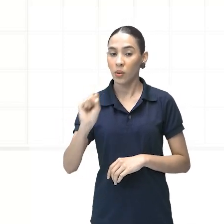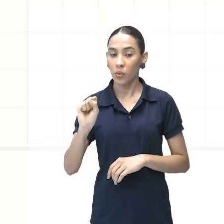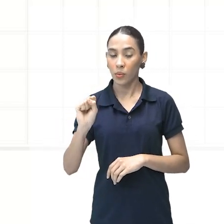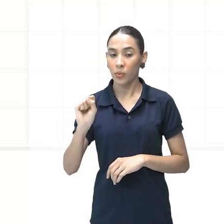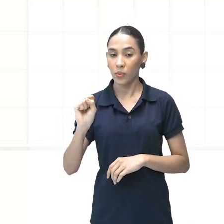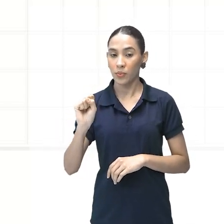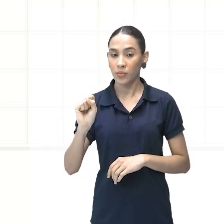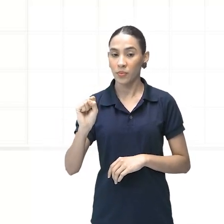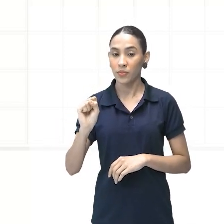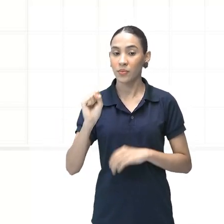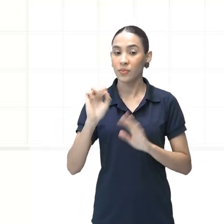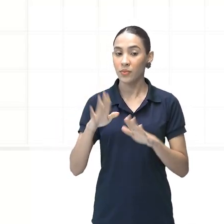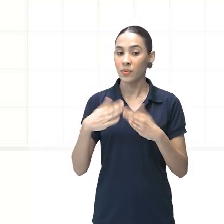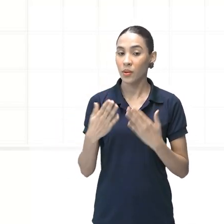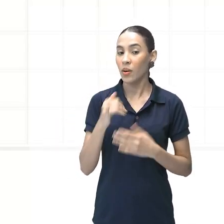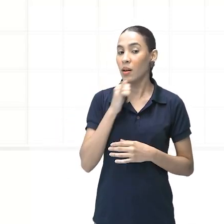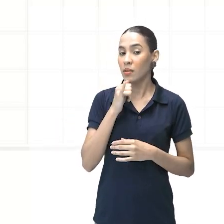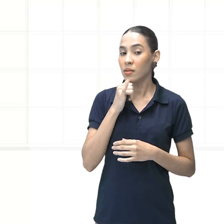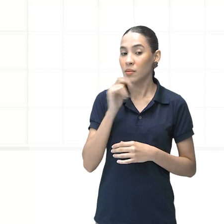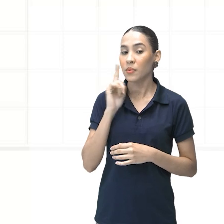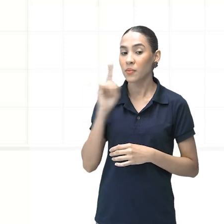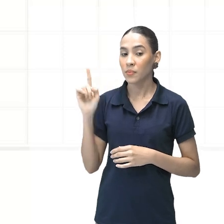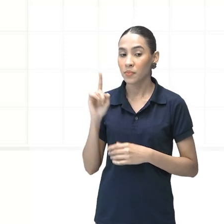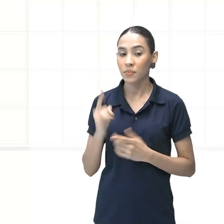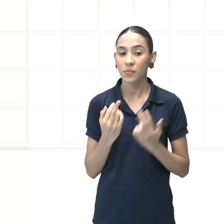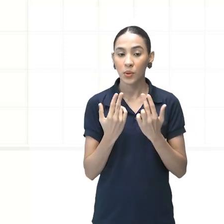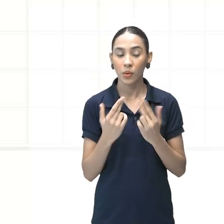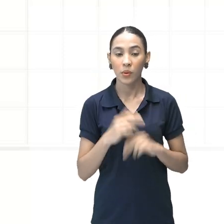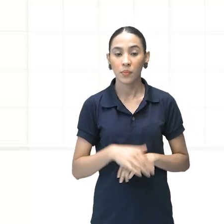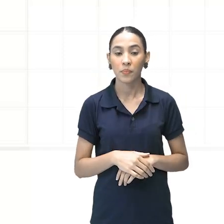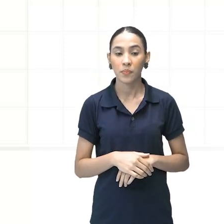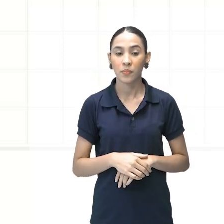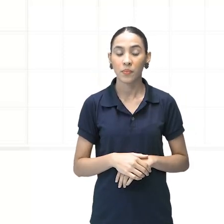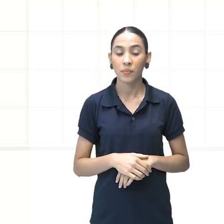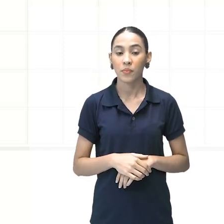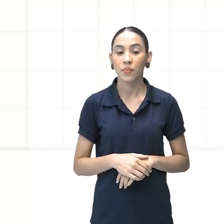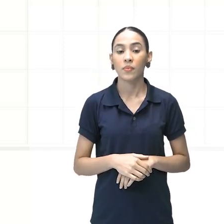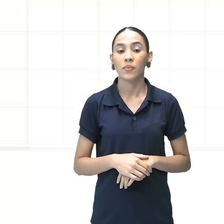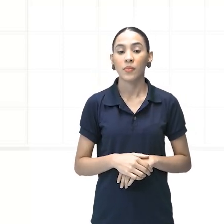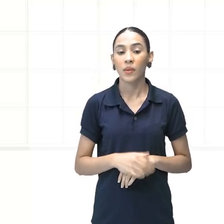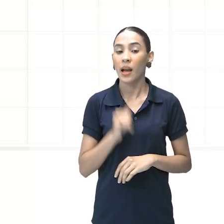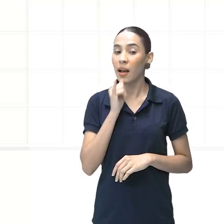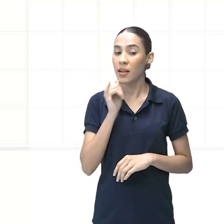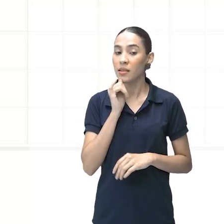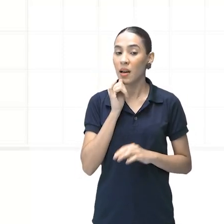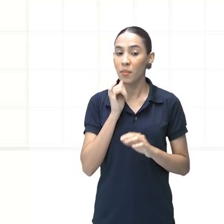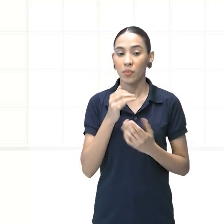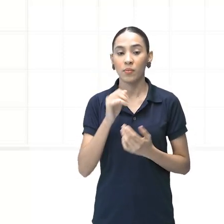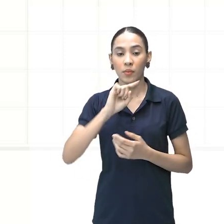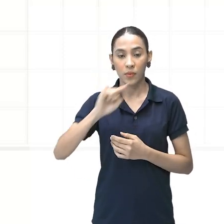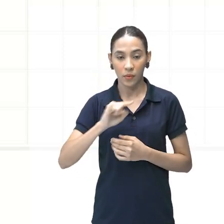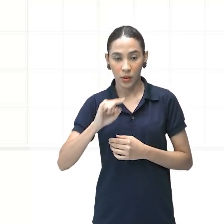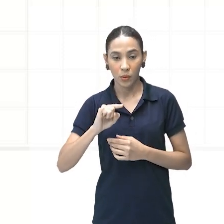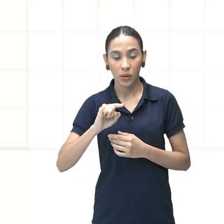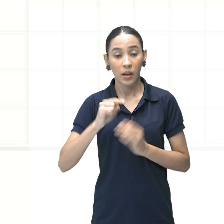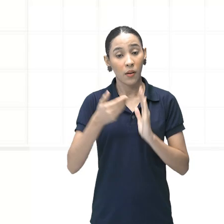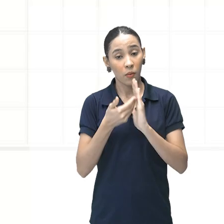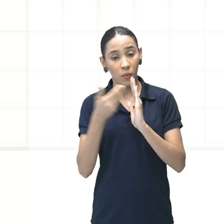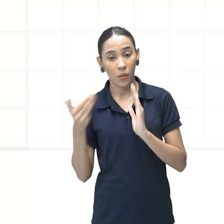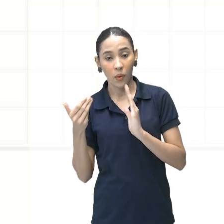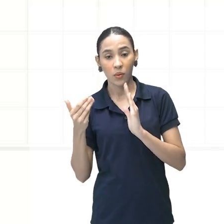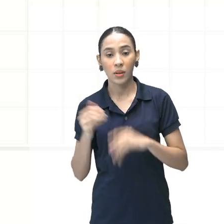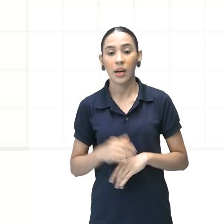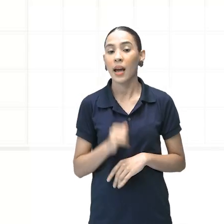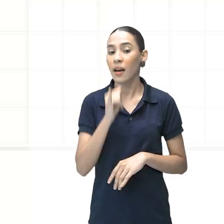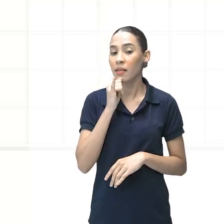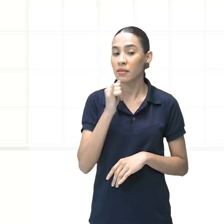37,68. Então, vai ser igual... Eu vou andar 3 vezes com a vírgula para trás. Então, vai ser